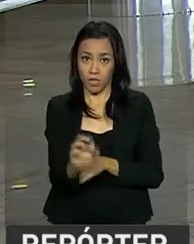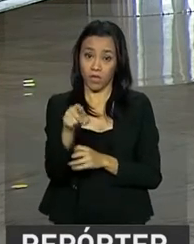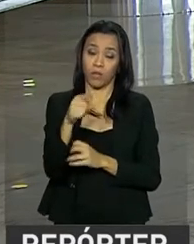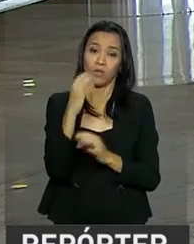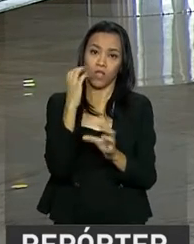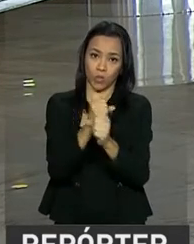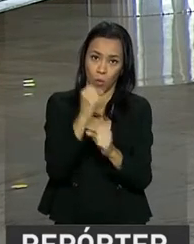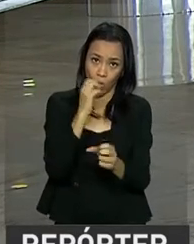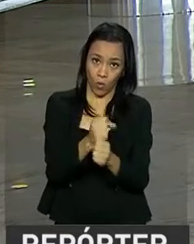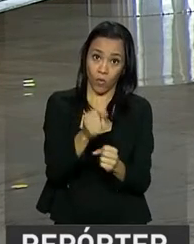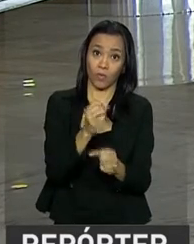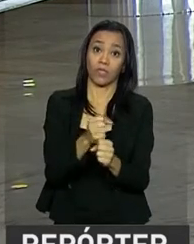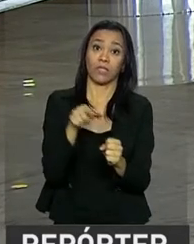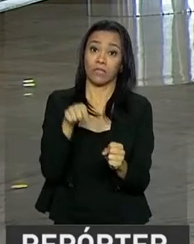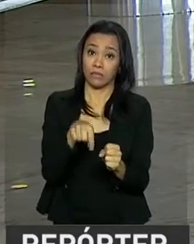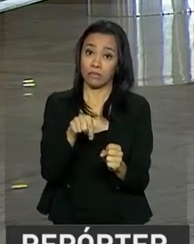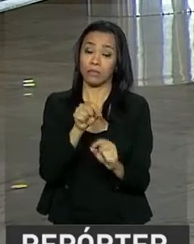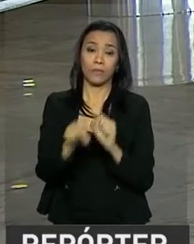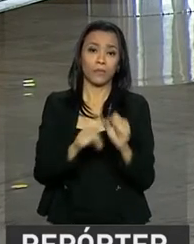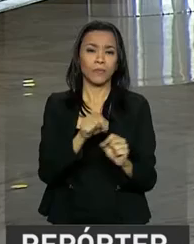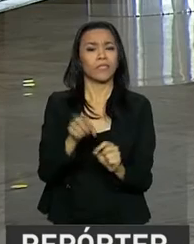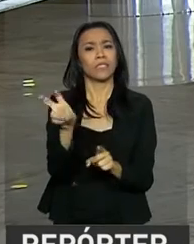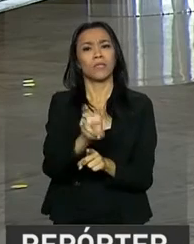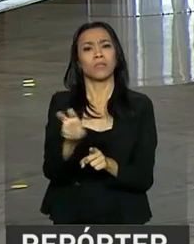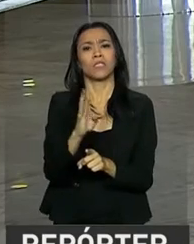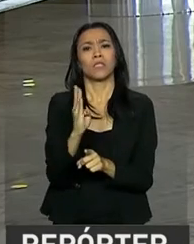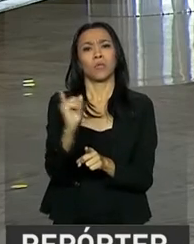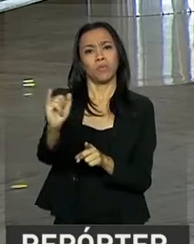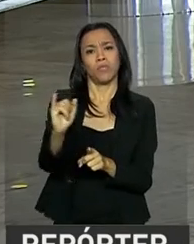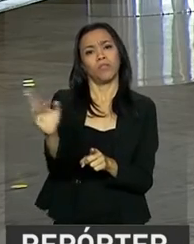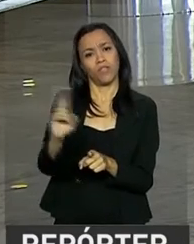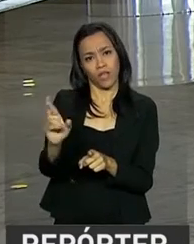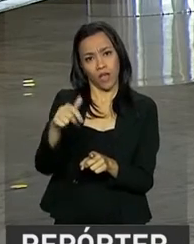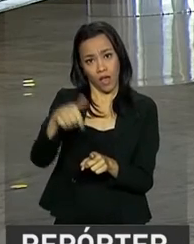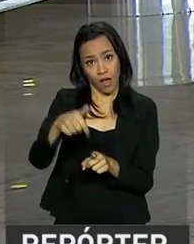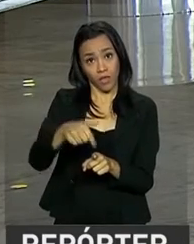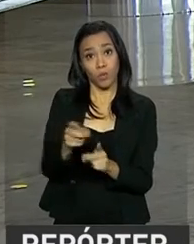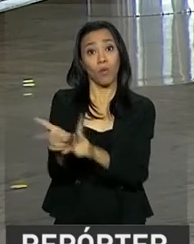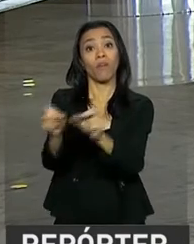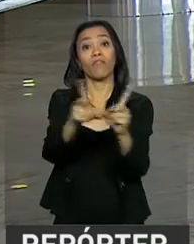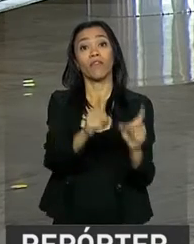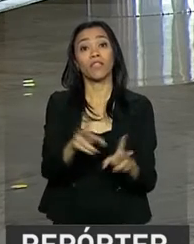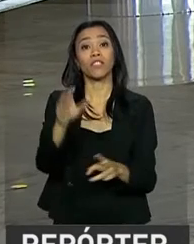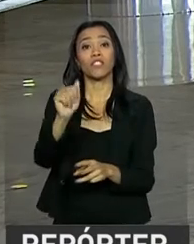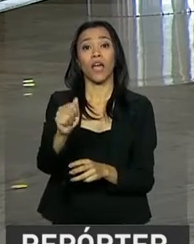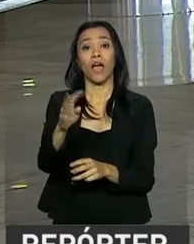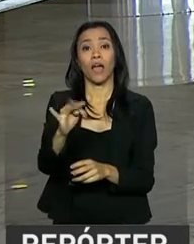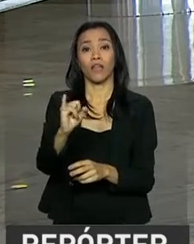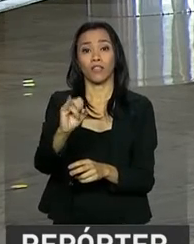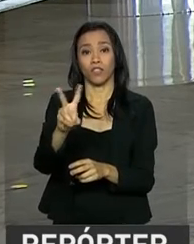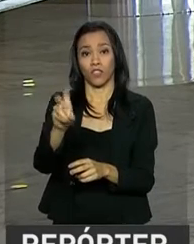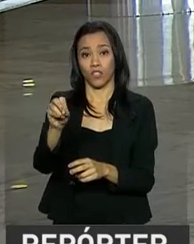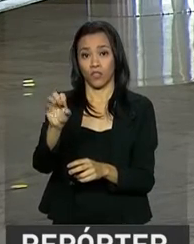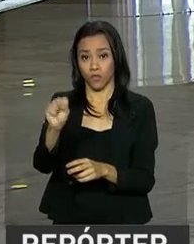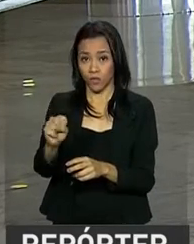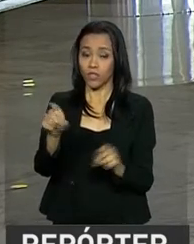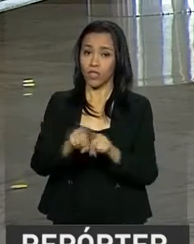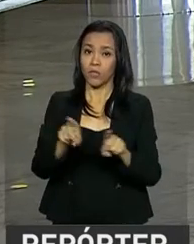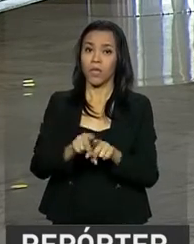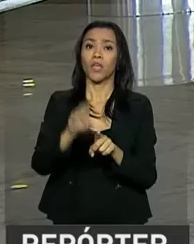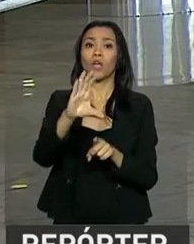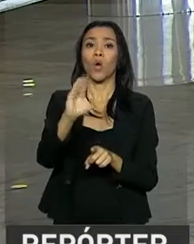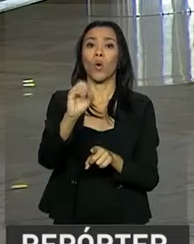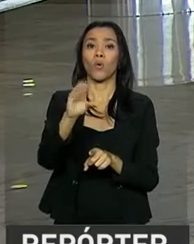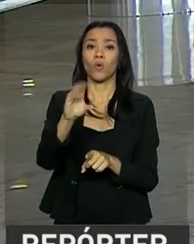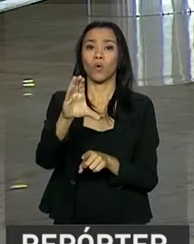contas públicas ainda inclui a geração de 55 bilhões de reais com a venda de ativos e concessões o governo vai fazer um estudo